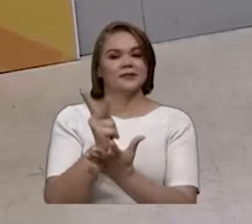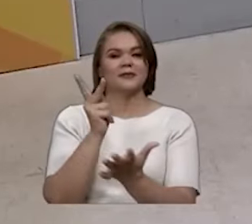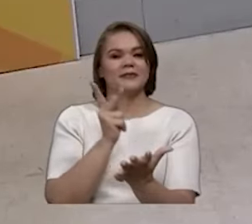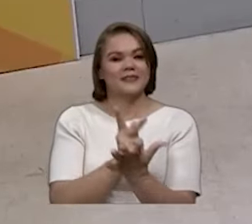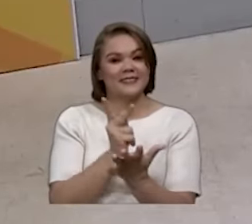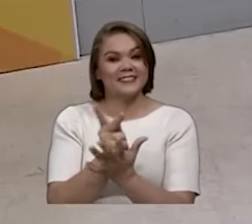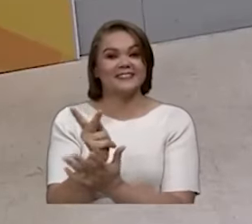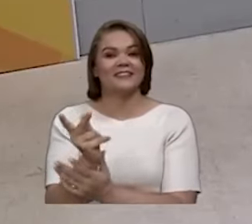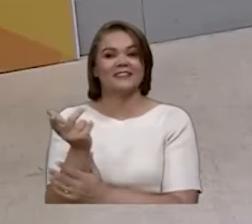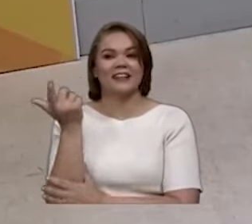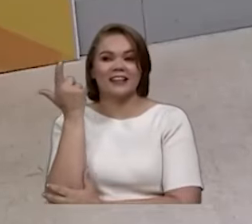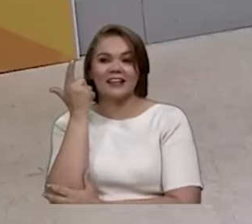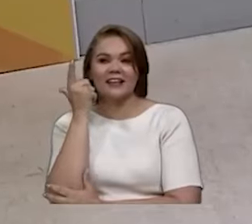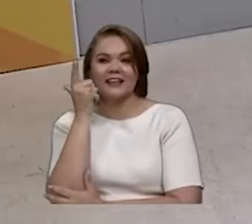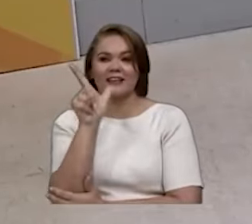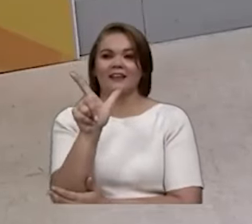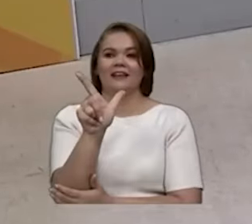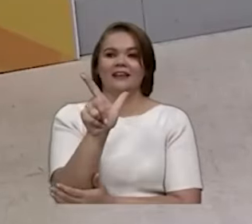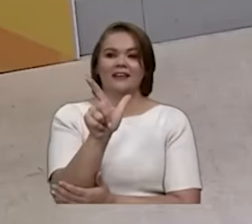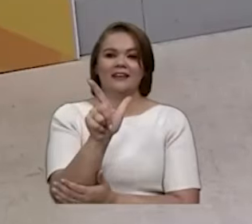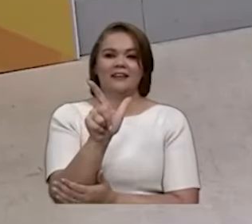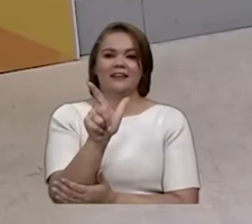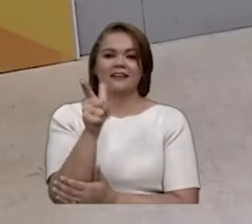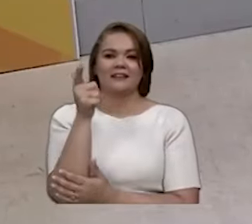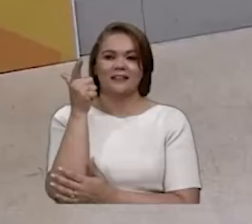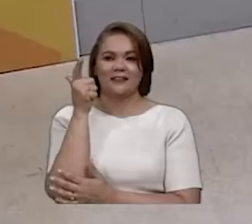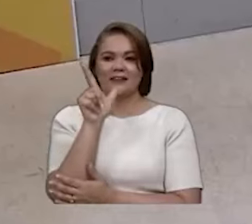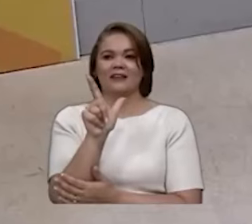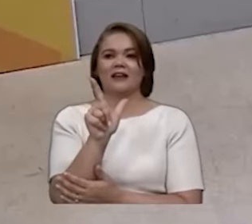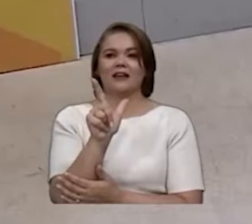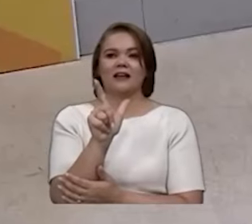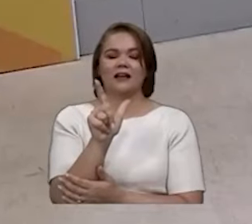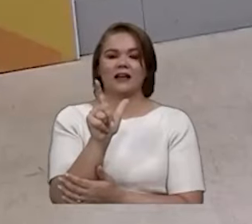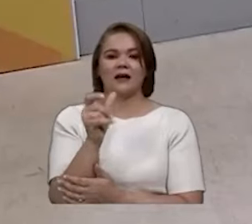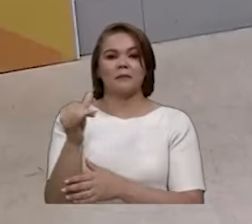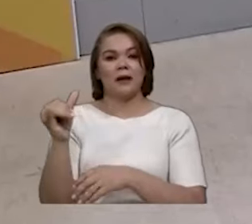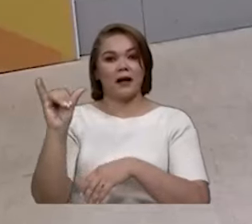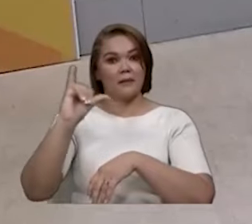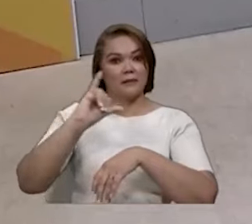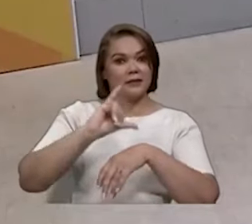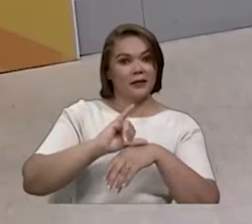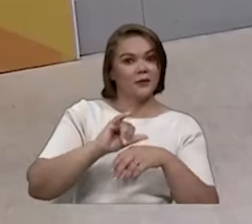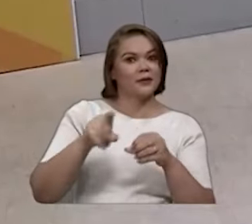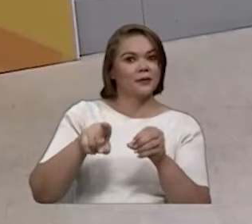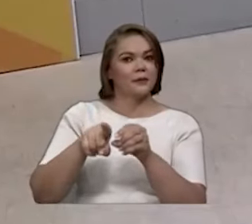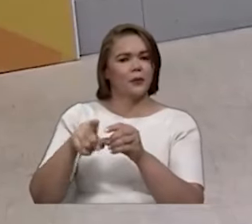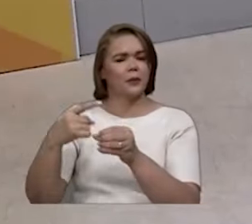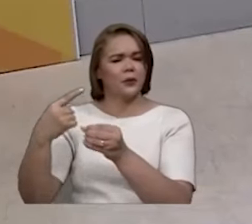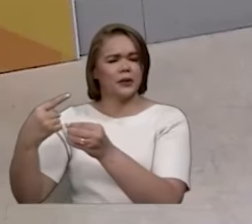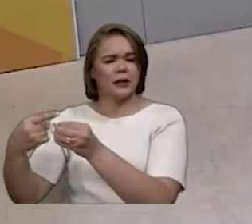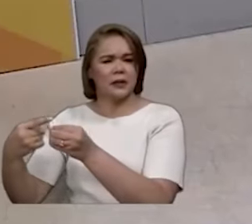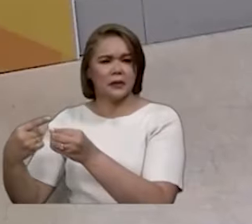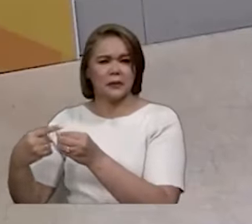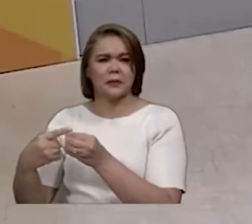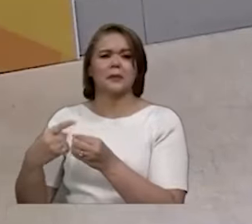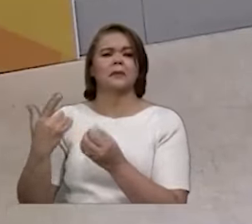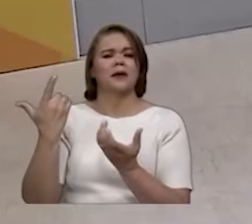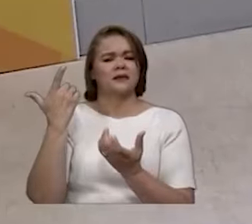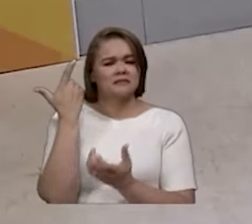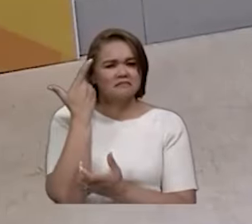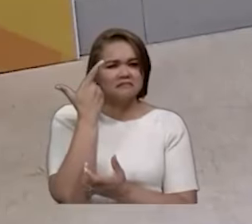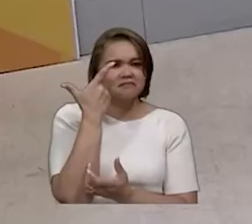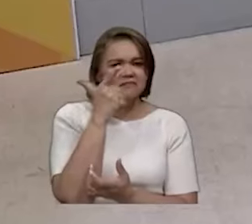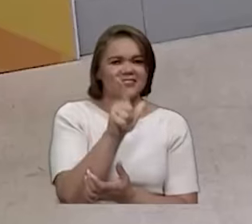até sair o contemplado ou contemplada, até sair para a capital, até sair para o interior, não sabemos, mas vai sair. Em determinado